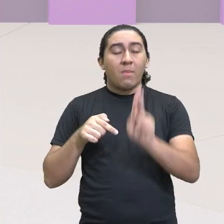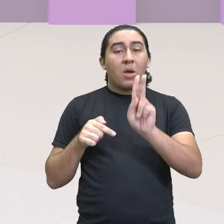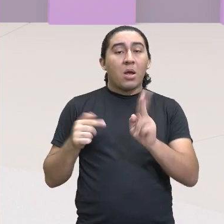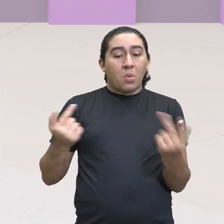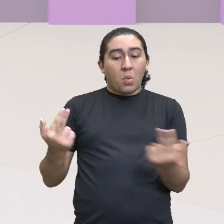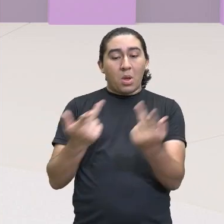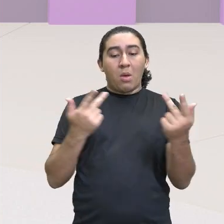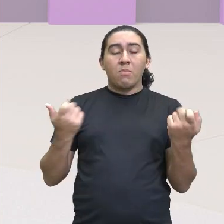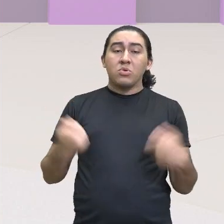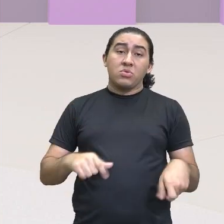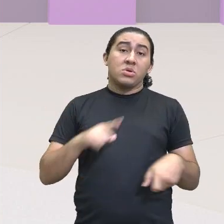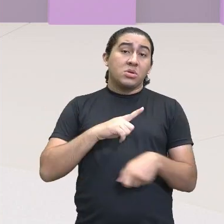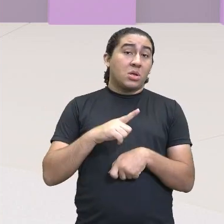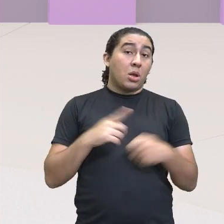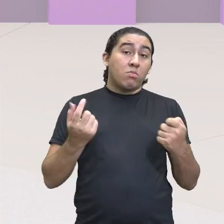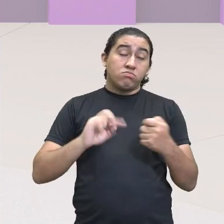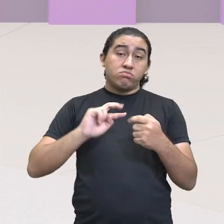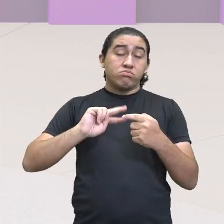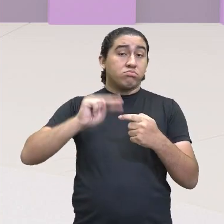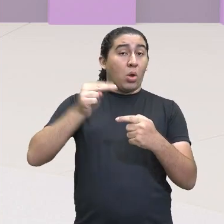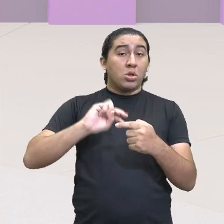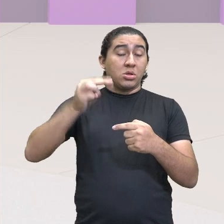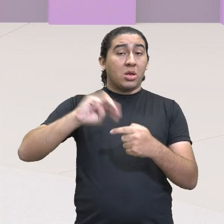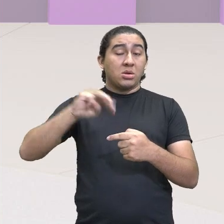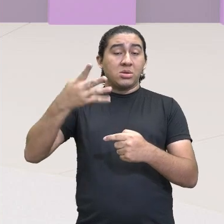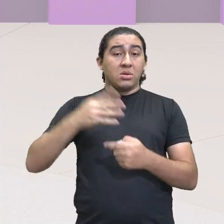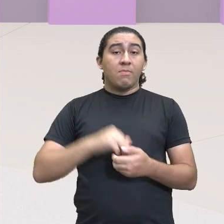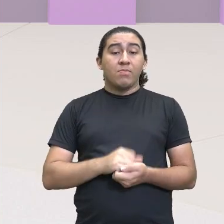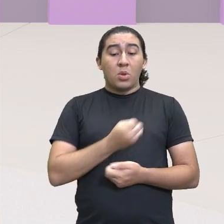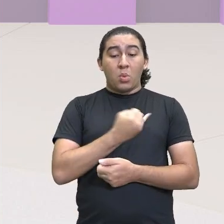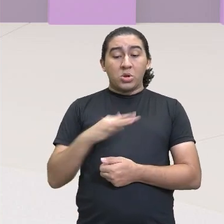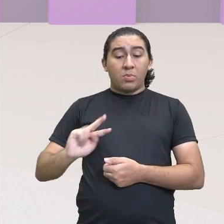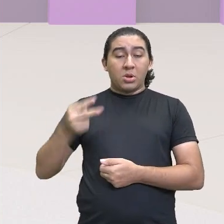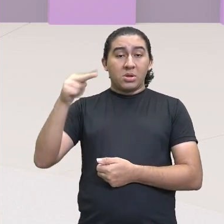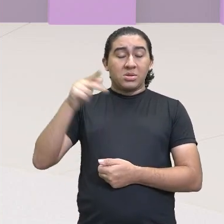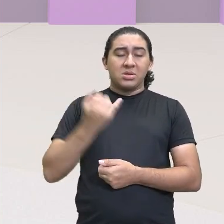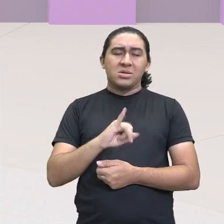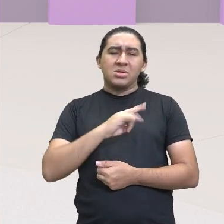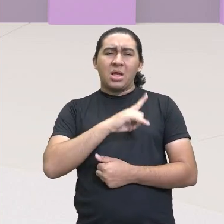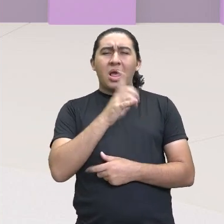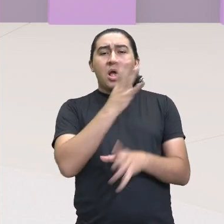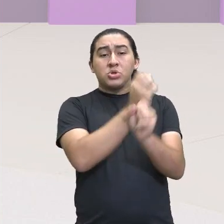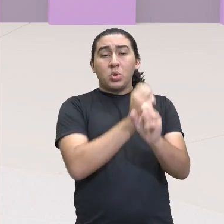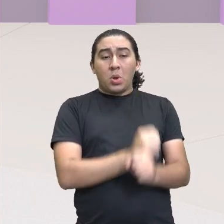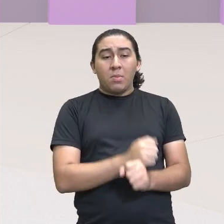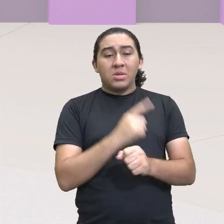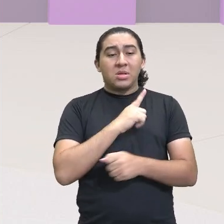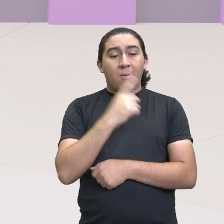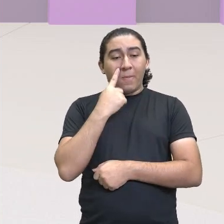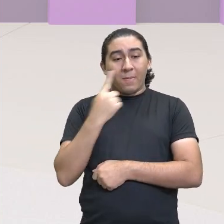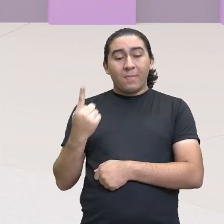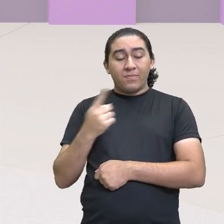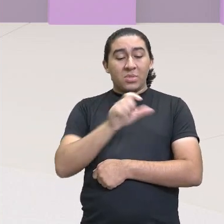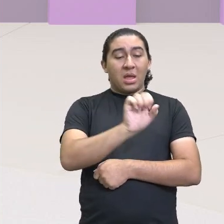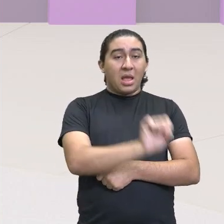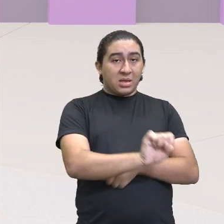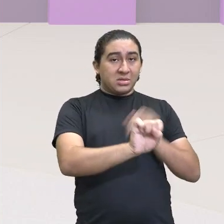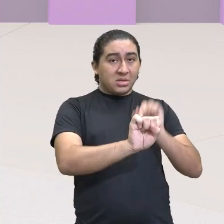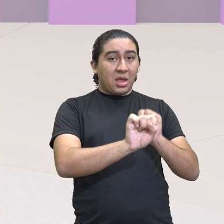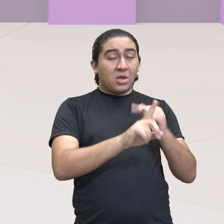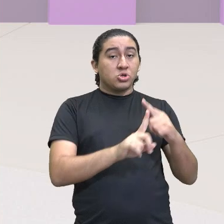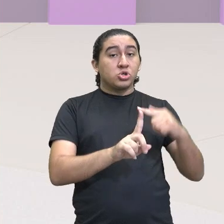posso colocar isso em forma de potência. Então, na soma dos termos de uma PG, nós temos ali o S, indicando